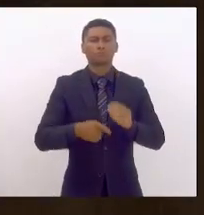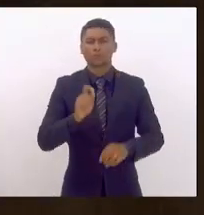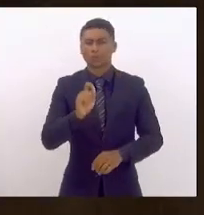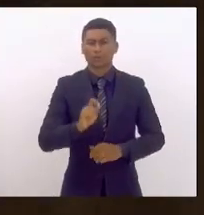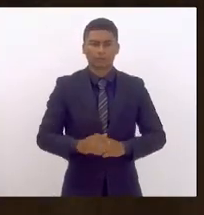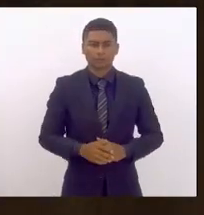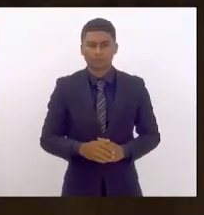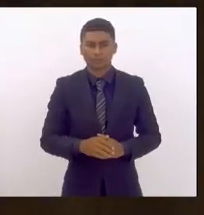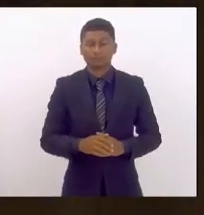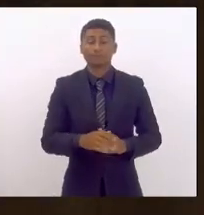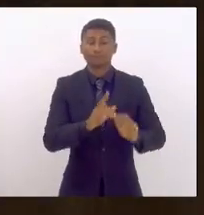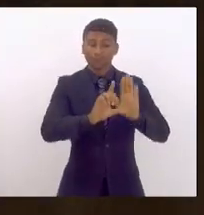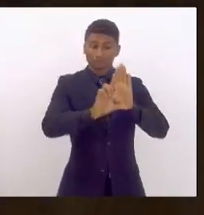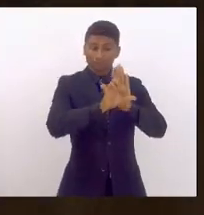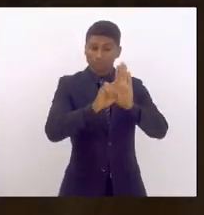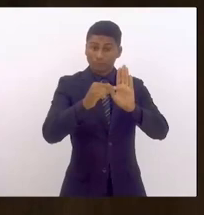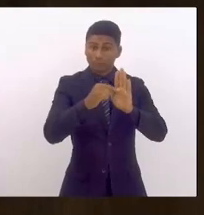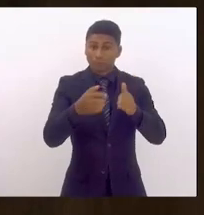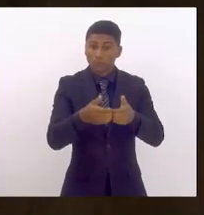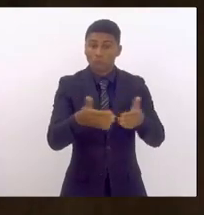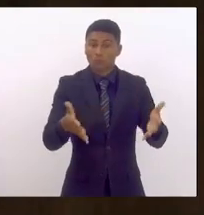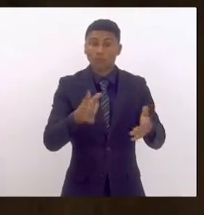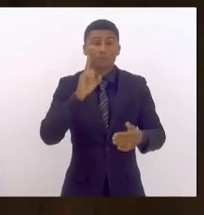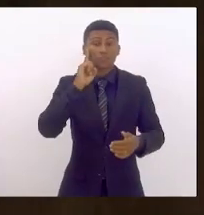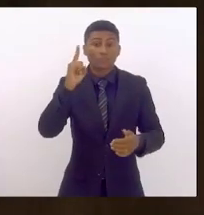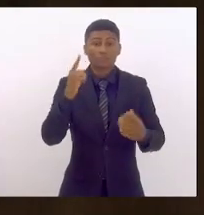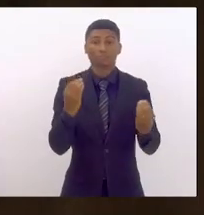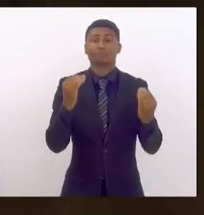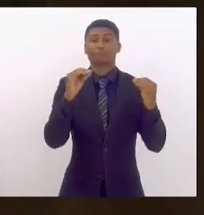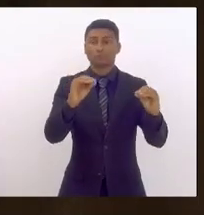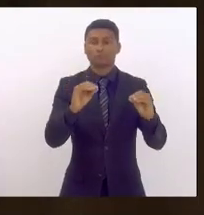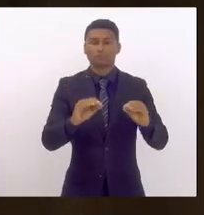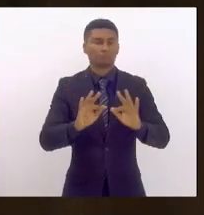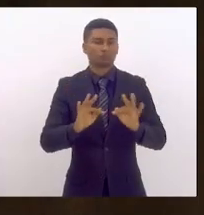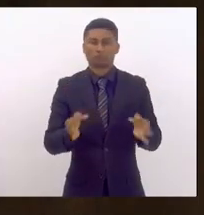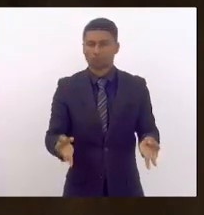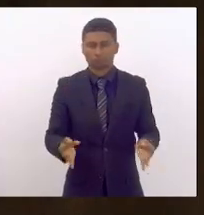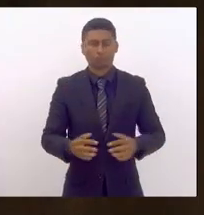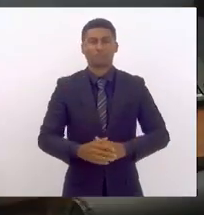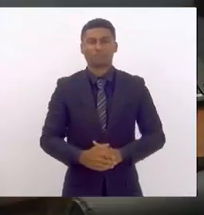estarei entrará em vigor na data de sua publicação simples